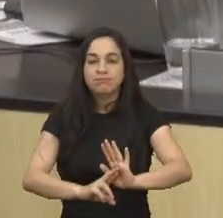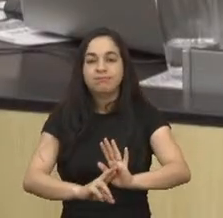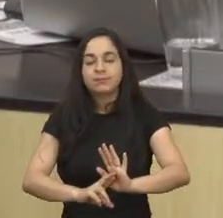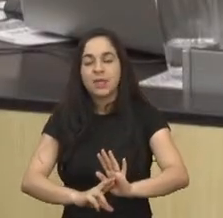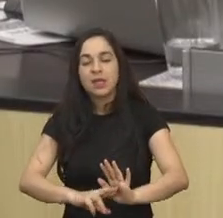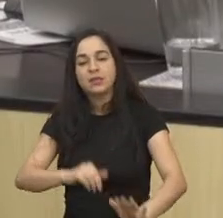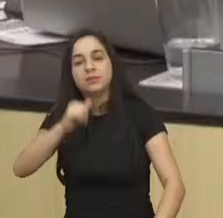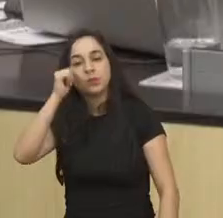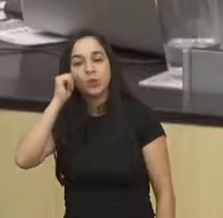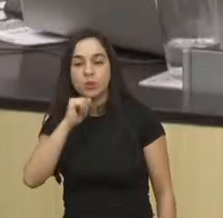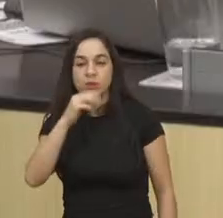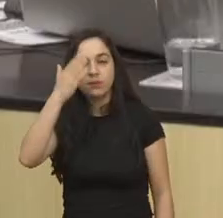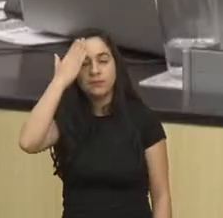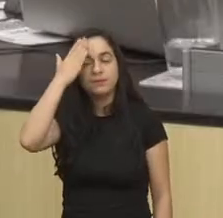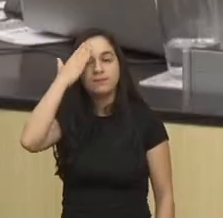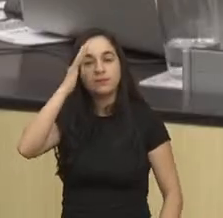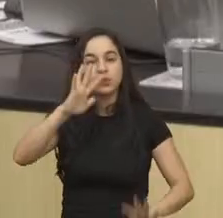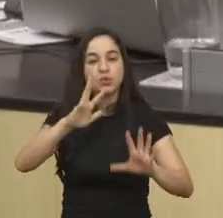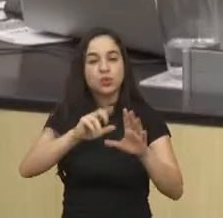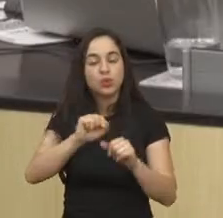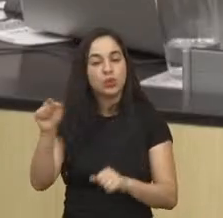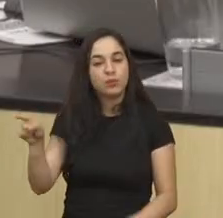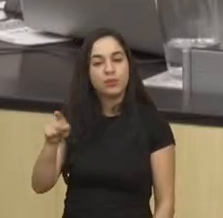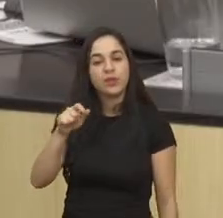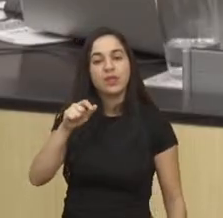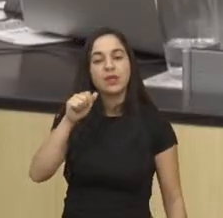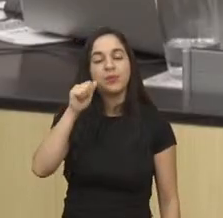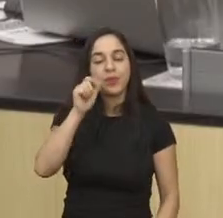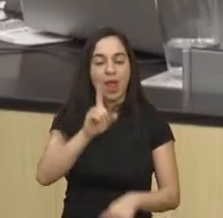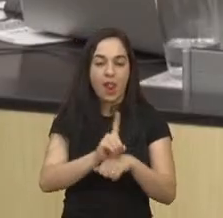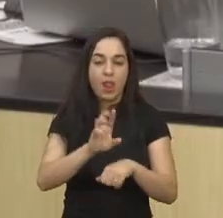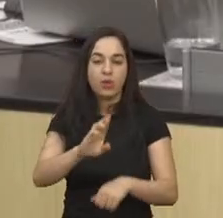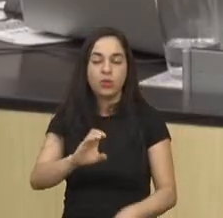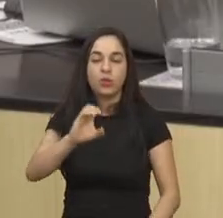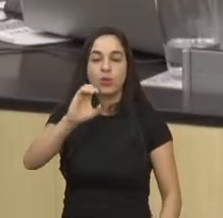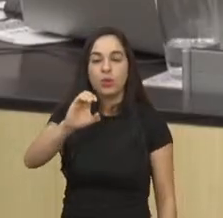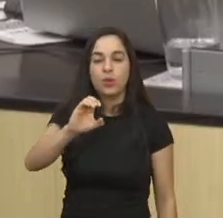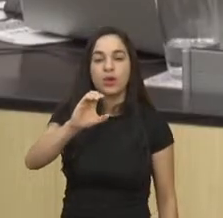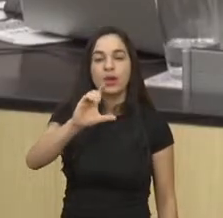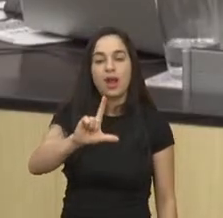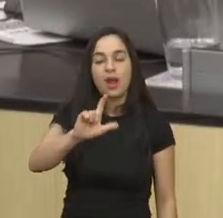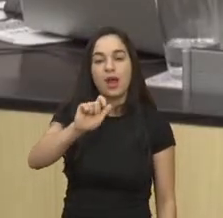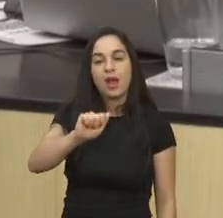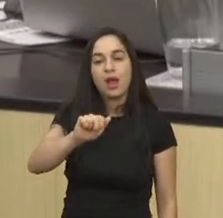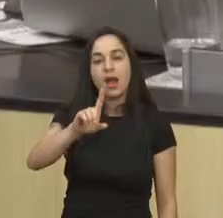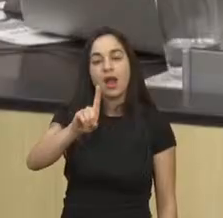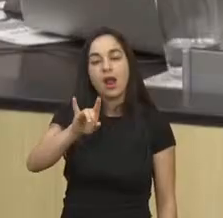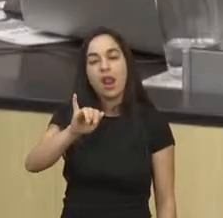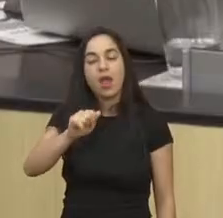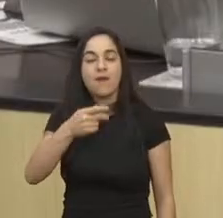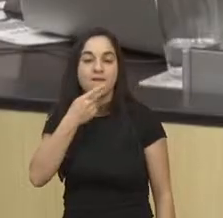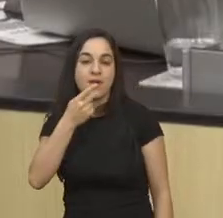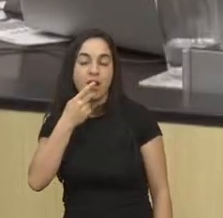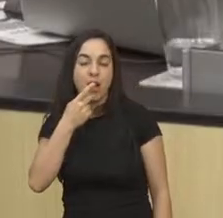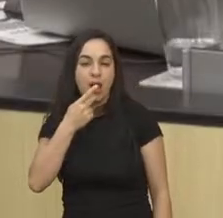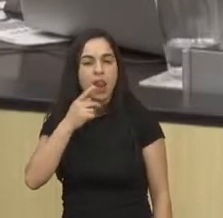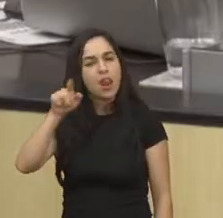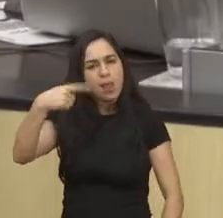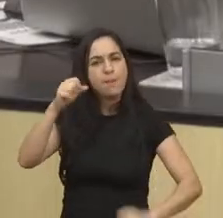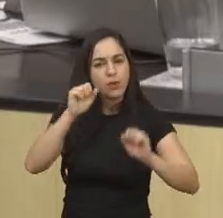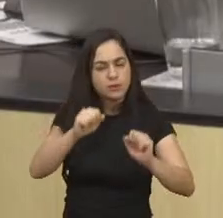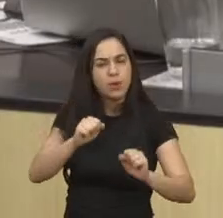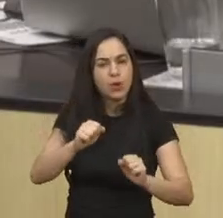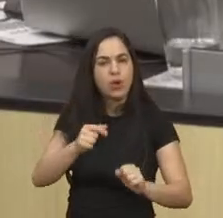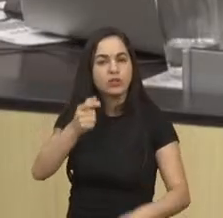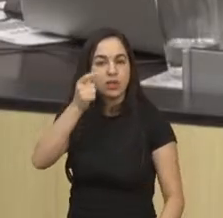e saber de tudo isso que a Cláudia colocou, a você que está nos acompanhando. Depois acompanhe também a fala da doutora Cláudia